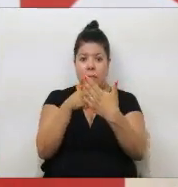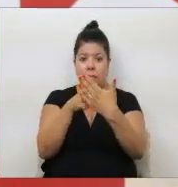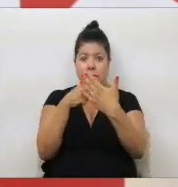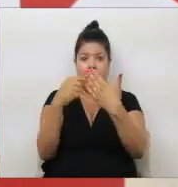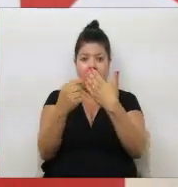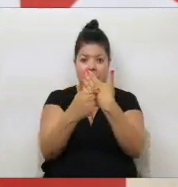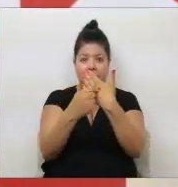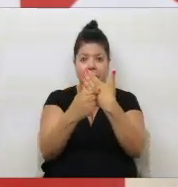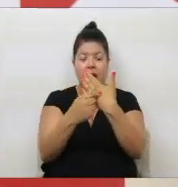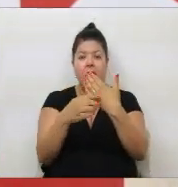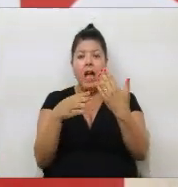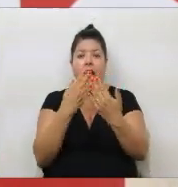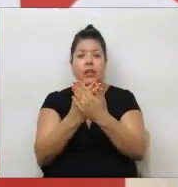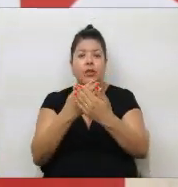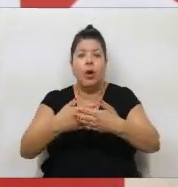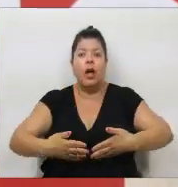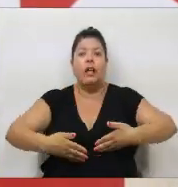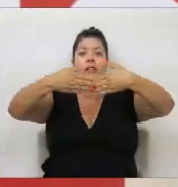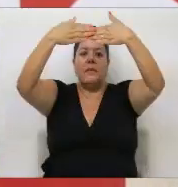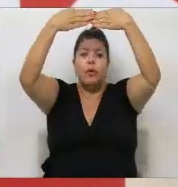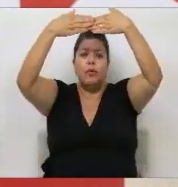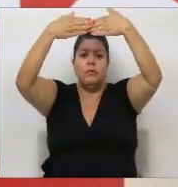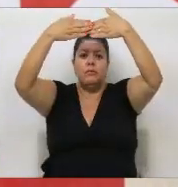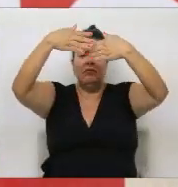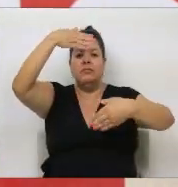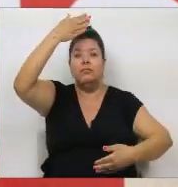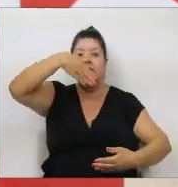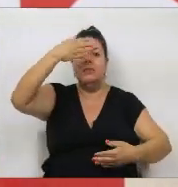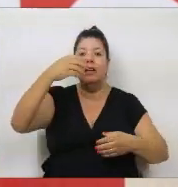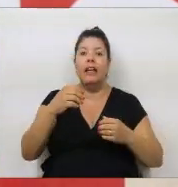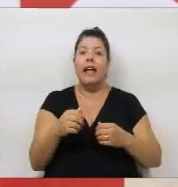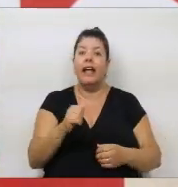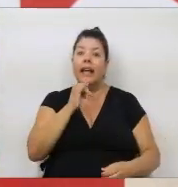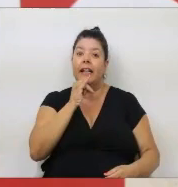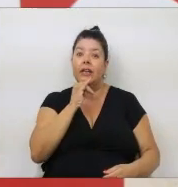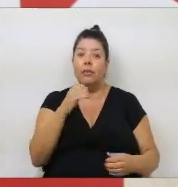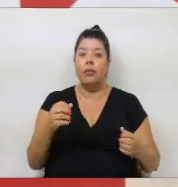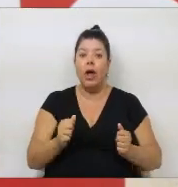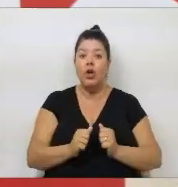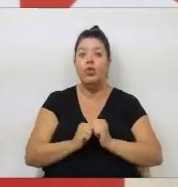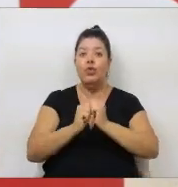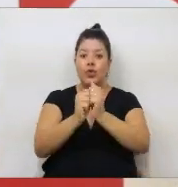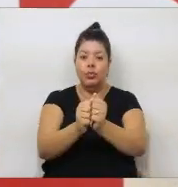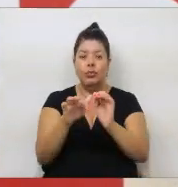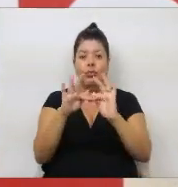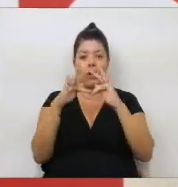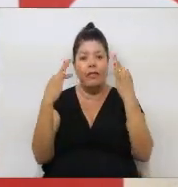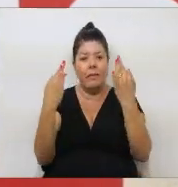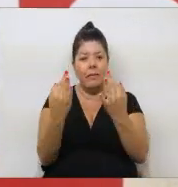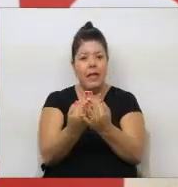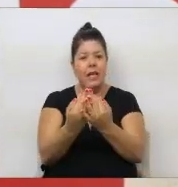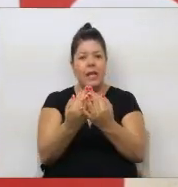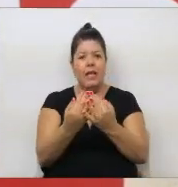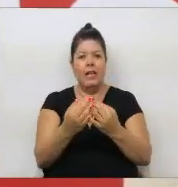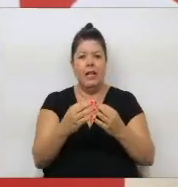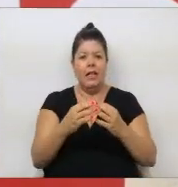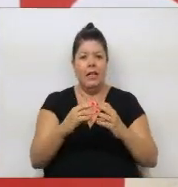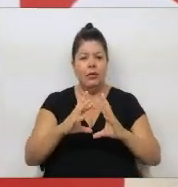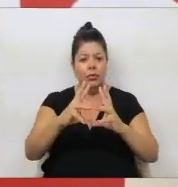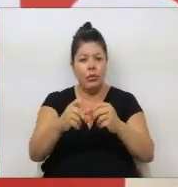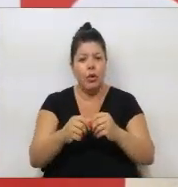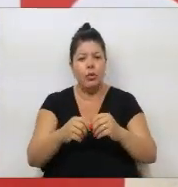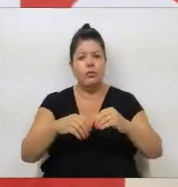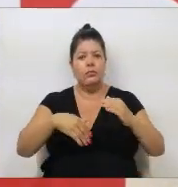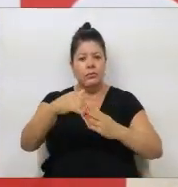escola sem muros, a escola que vai receber a todo cidadão e toda cidadã. Numa conferência da educação, nós